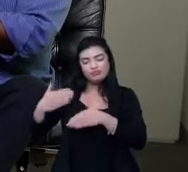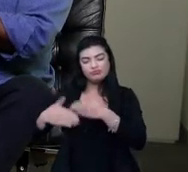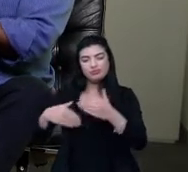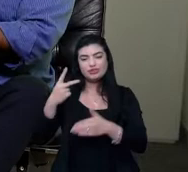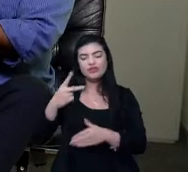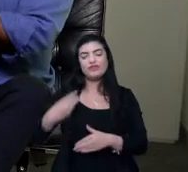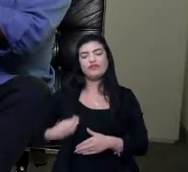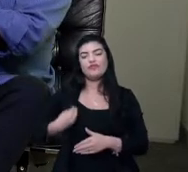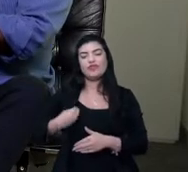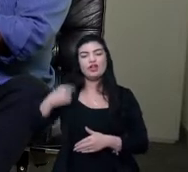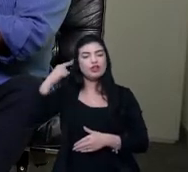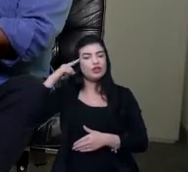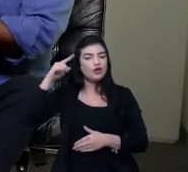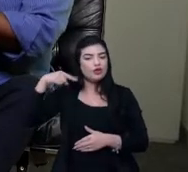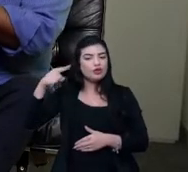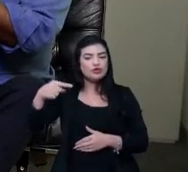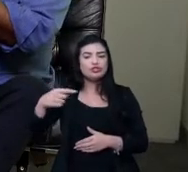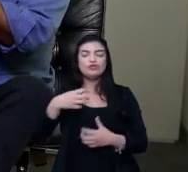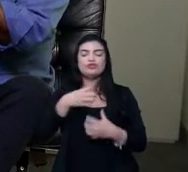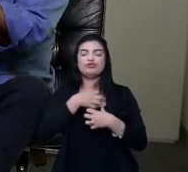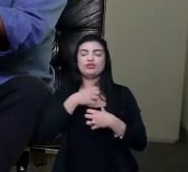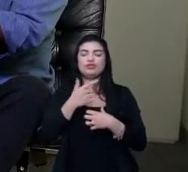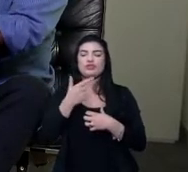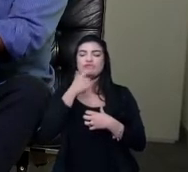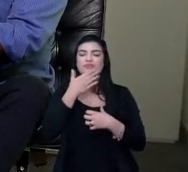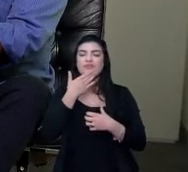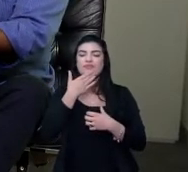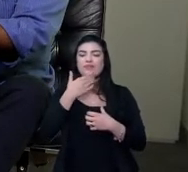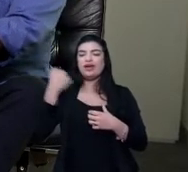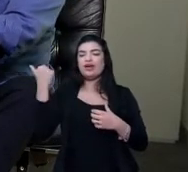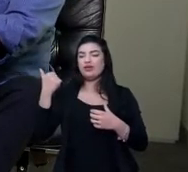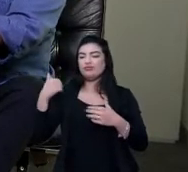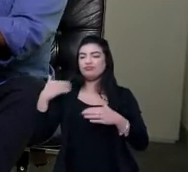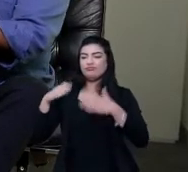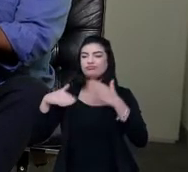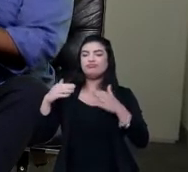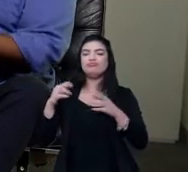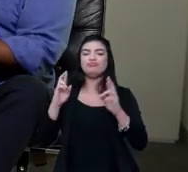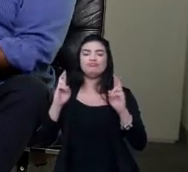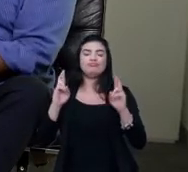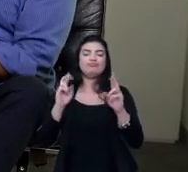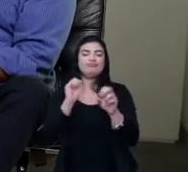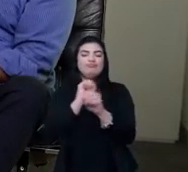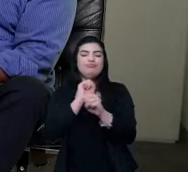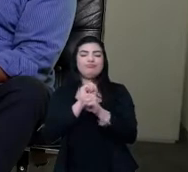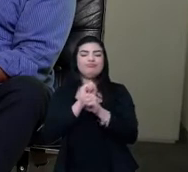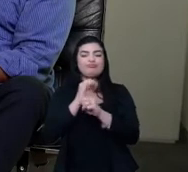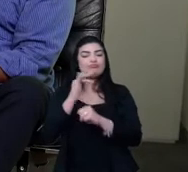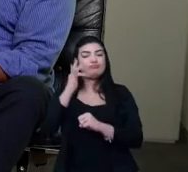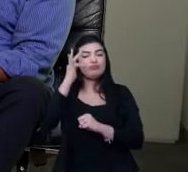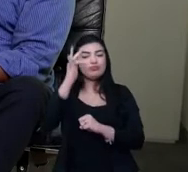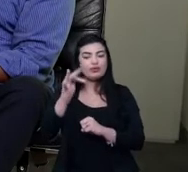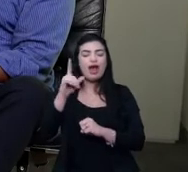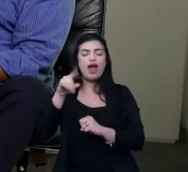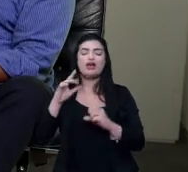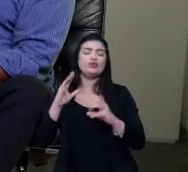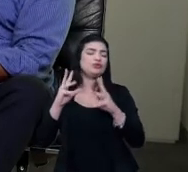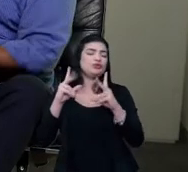uma forma de superar e criar esperança de seguir em frente. Então, todo esse é sertanejo. A